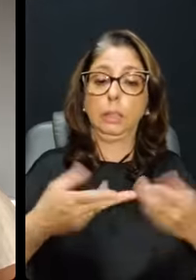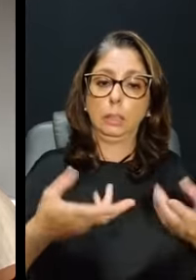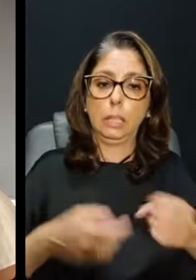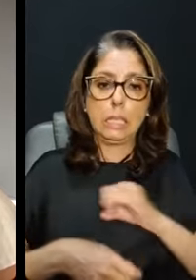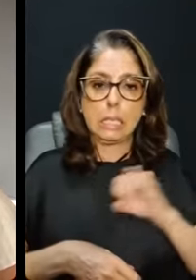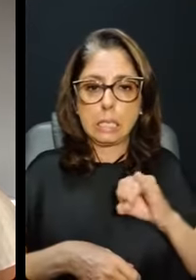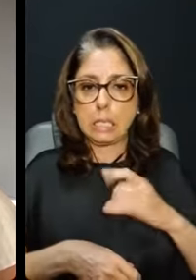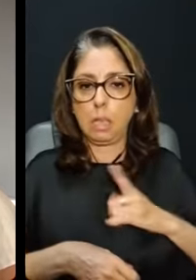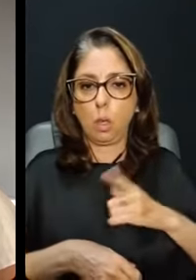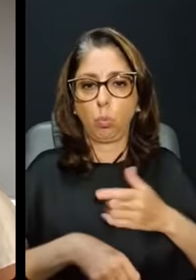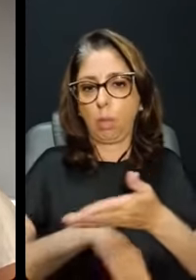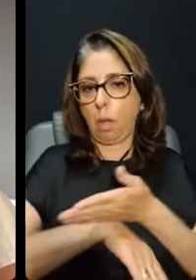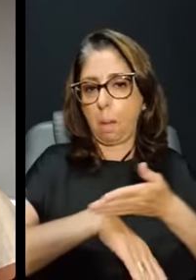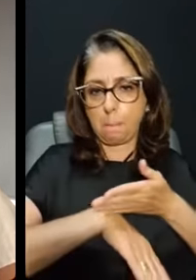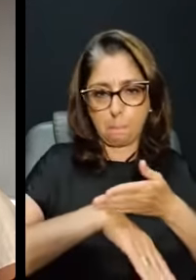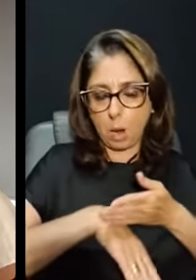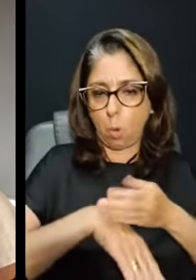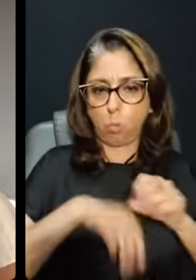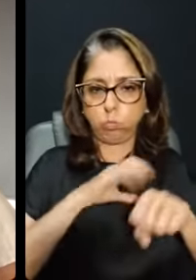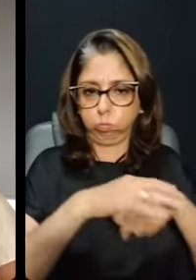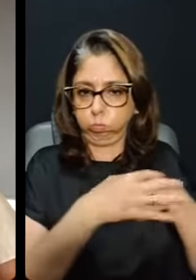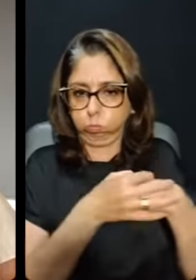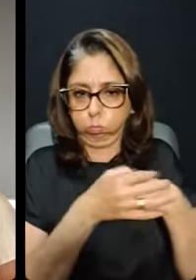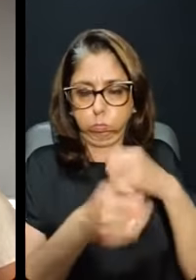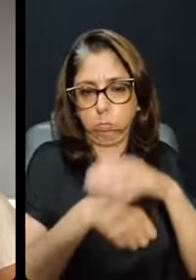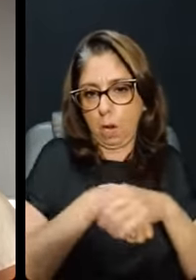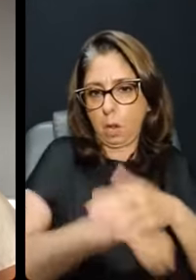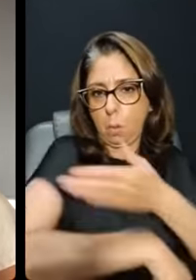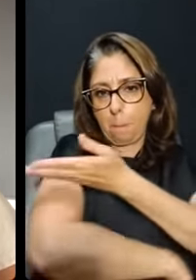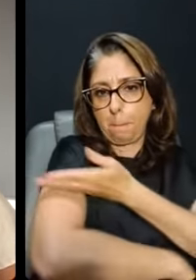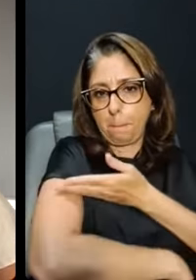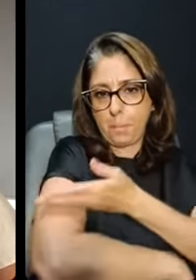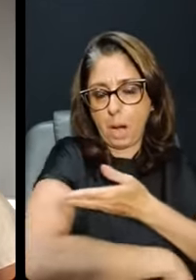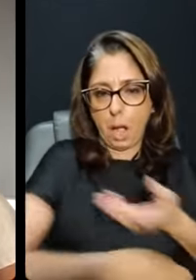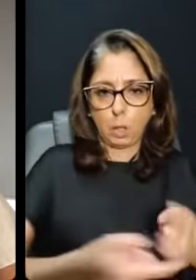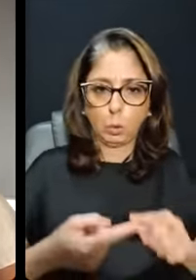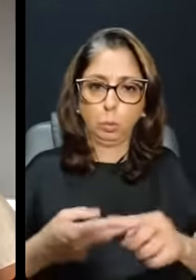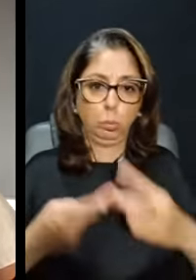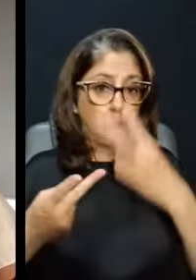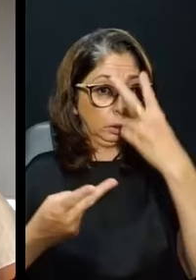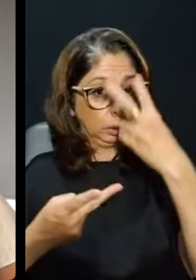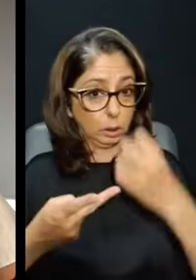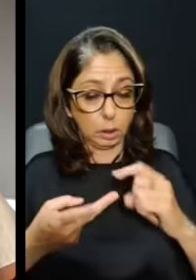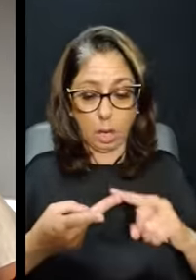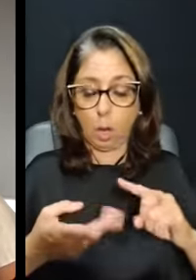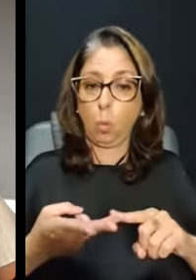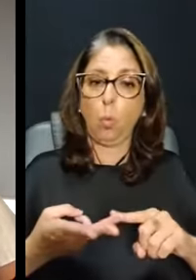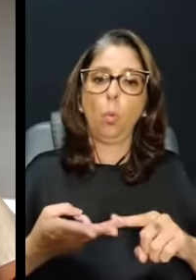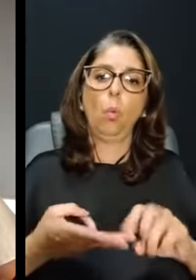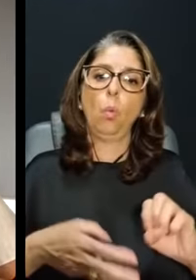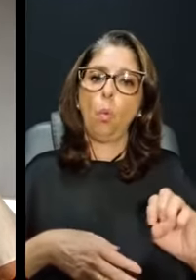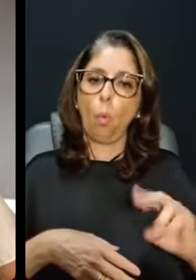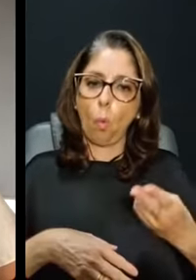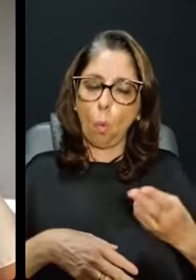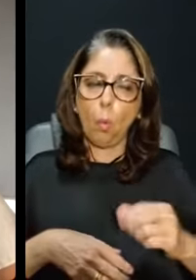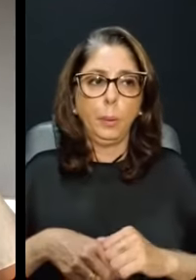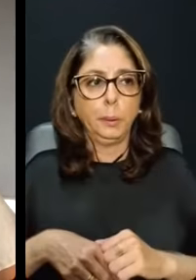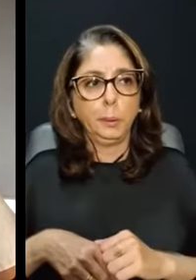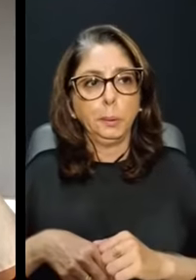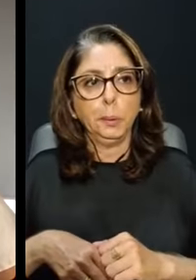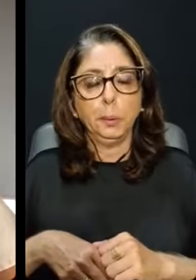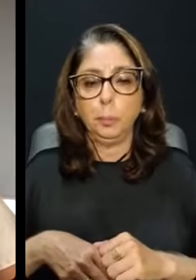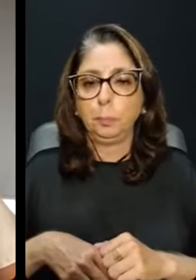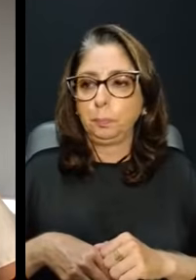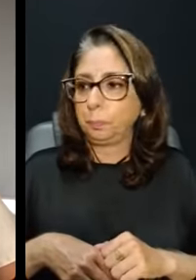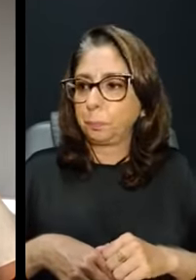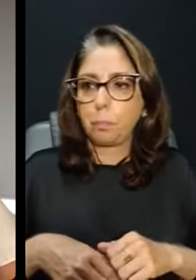deficientes visuais. Você chegar nesse espaço sem nenhuma dificuldade. E aí você chegando nesse